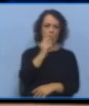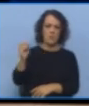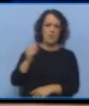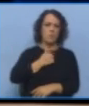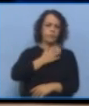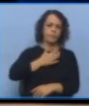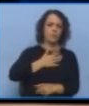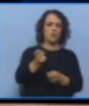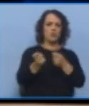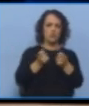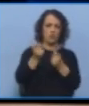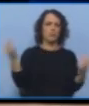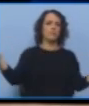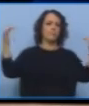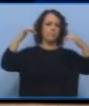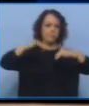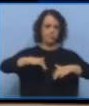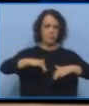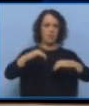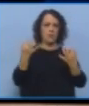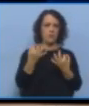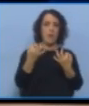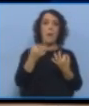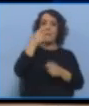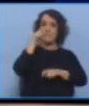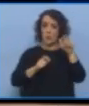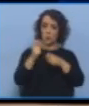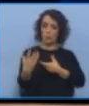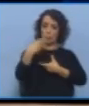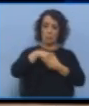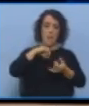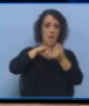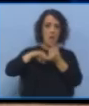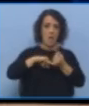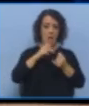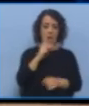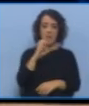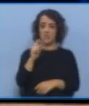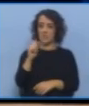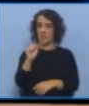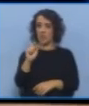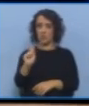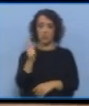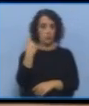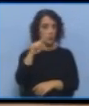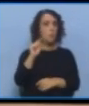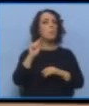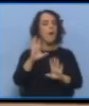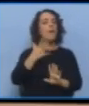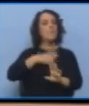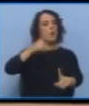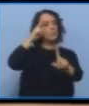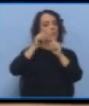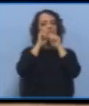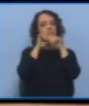gestores vão estar pessoas que não pertencem à ACES, queremos com isto difundir uma mensagem que transforma o mundo. Nós não queremos